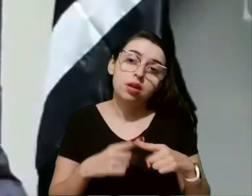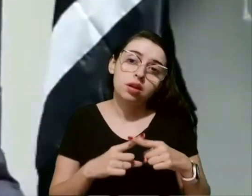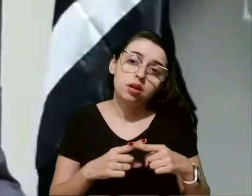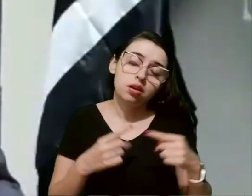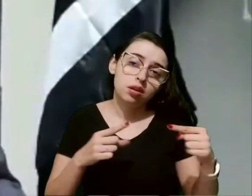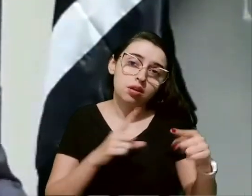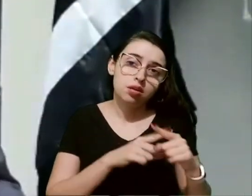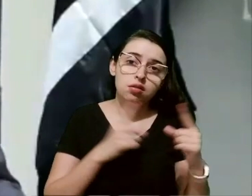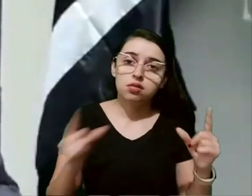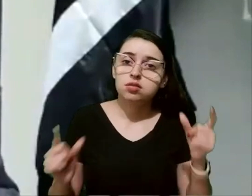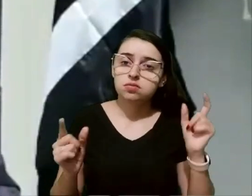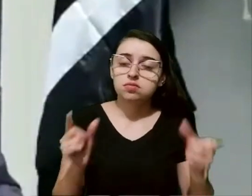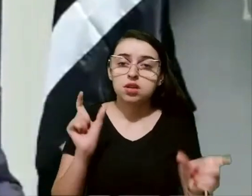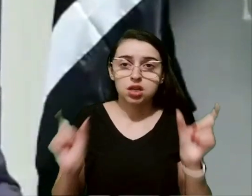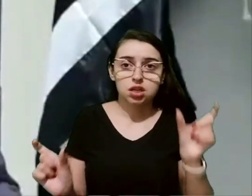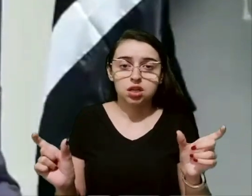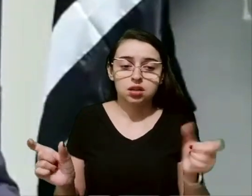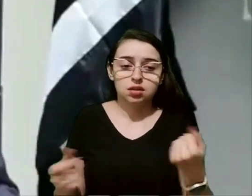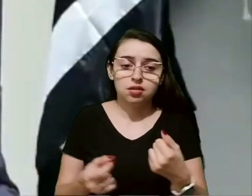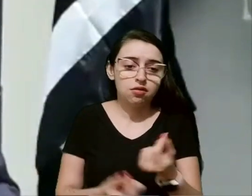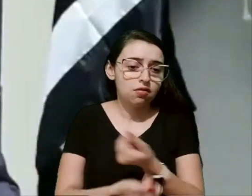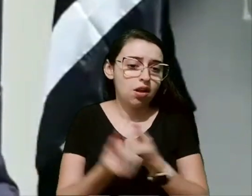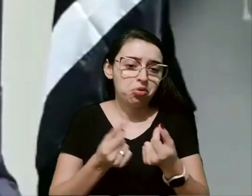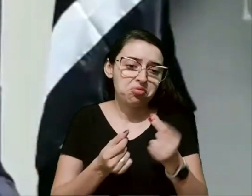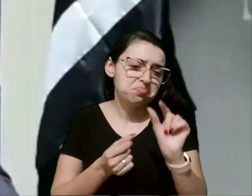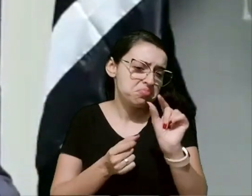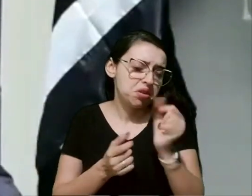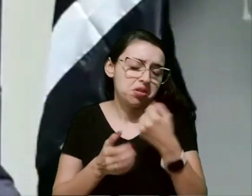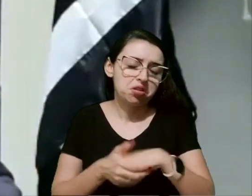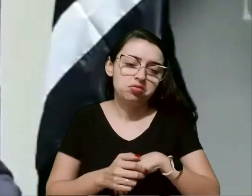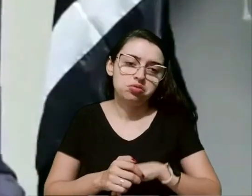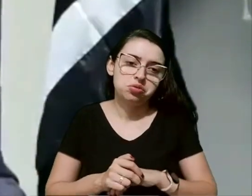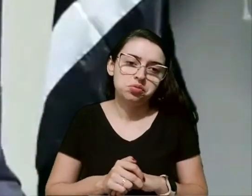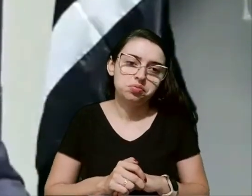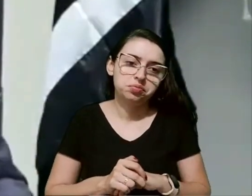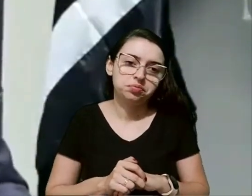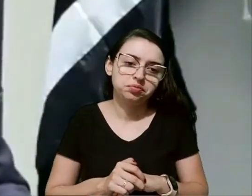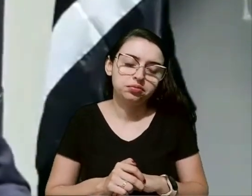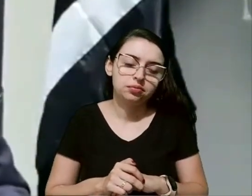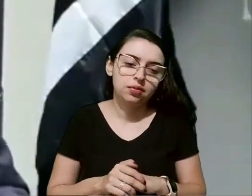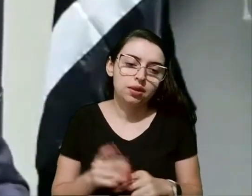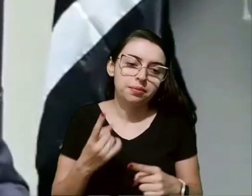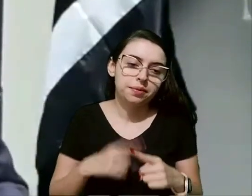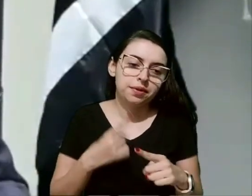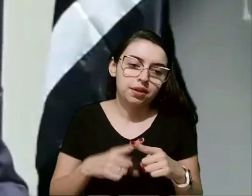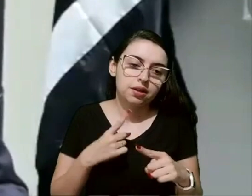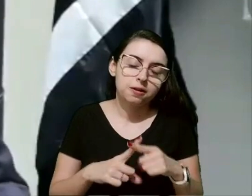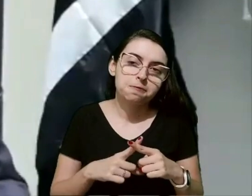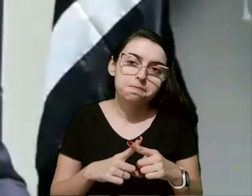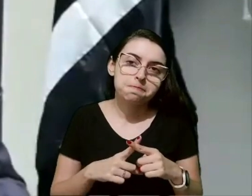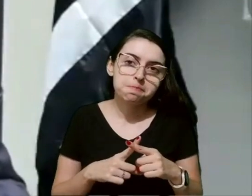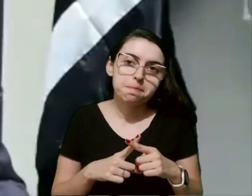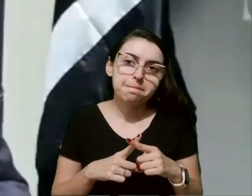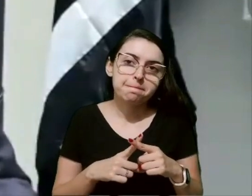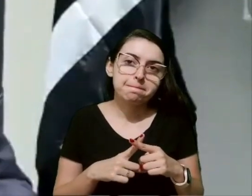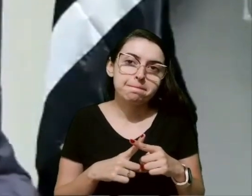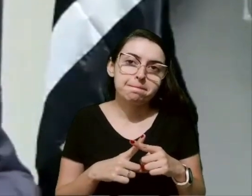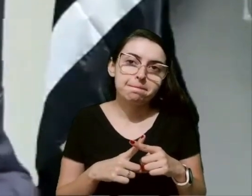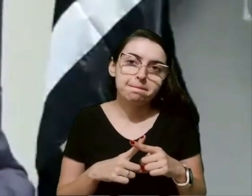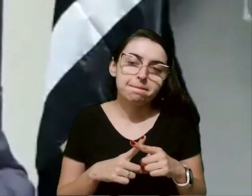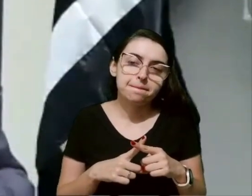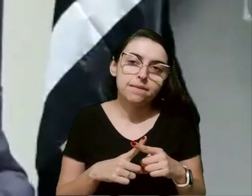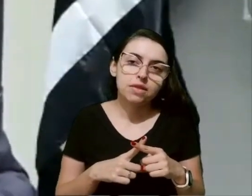as partes se autocompõem, porque o valor não é significativo, né, e por que que tem autocomposição?